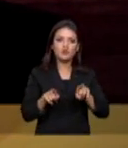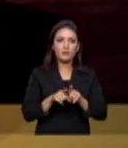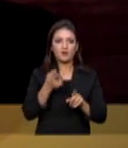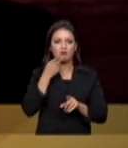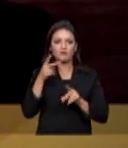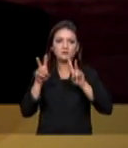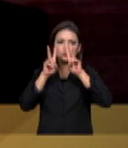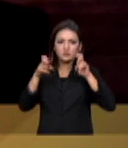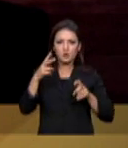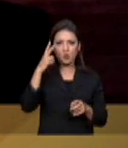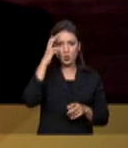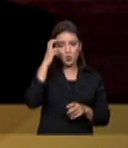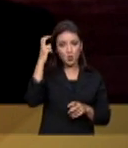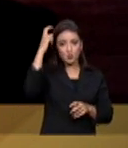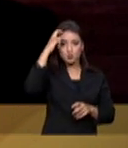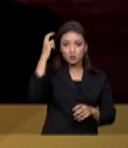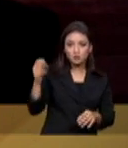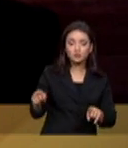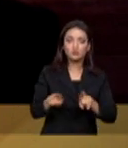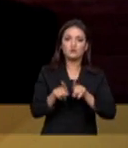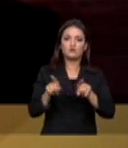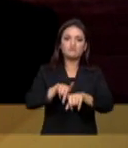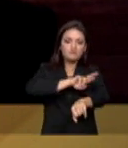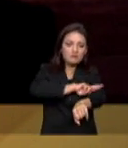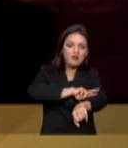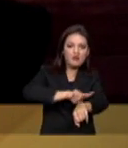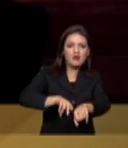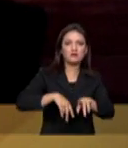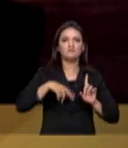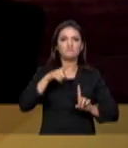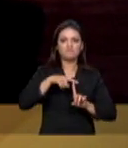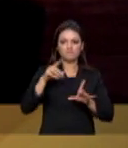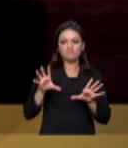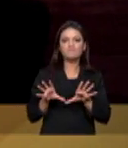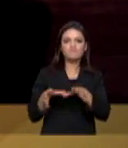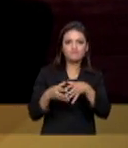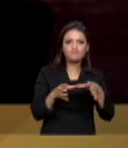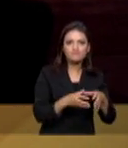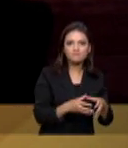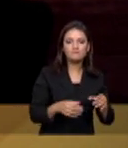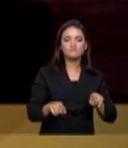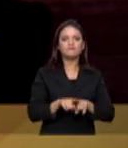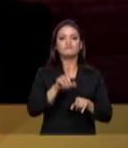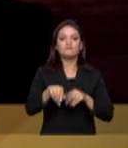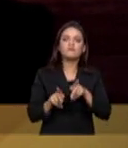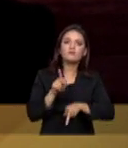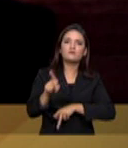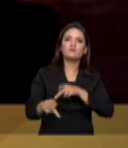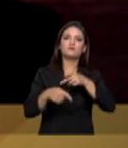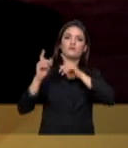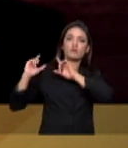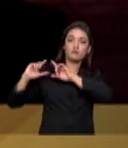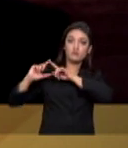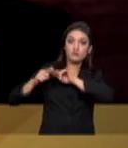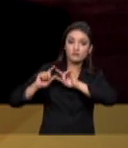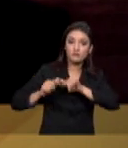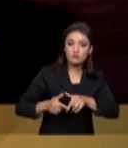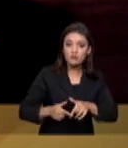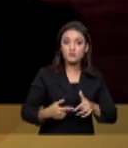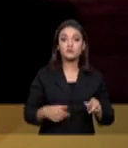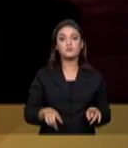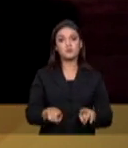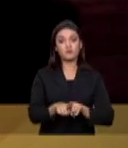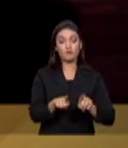e cultural inerente ao próprio reconhecimento dessas comunidades como povos tradicionais e